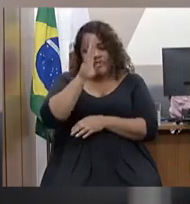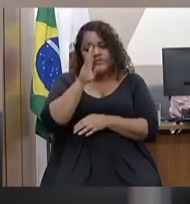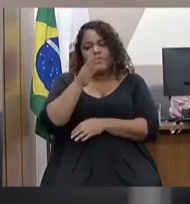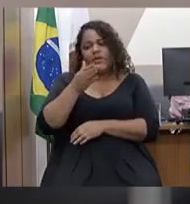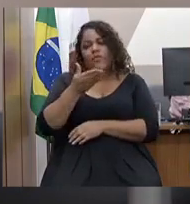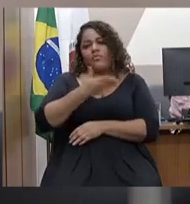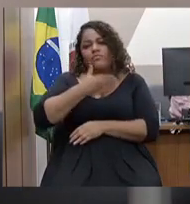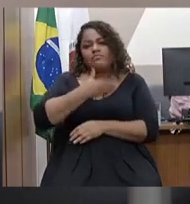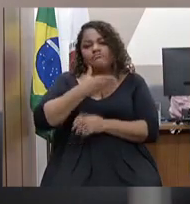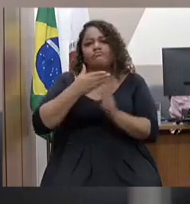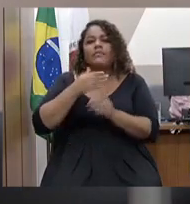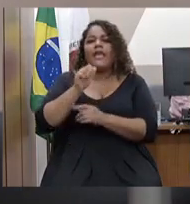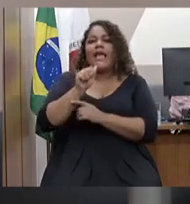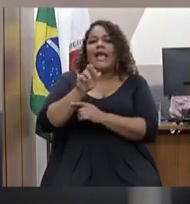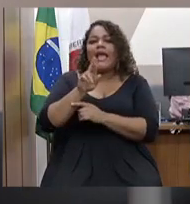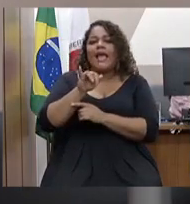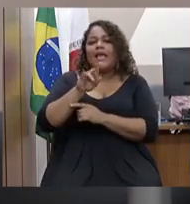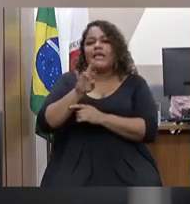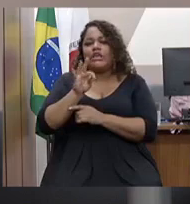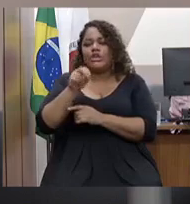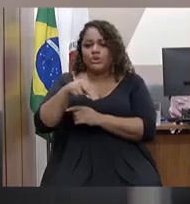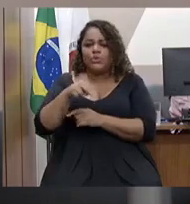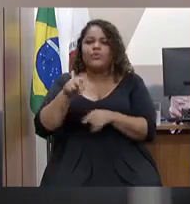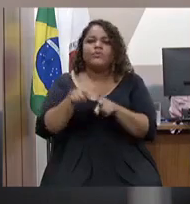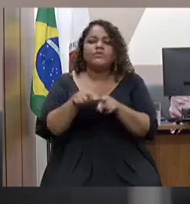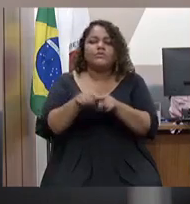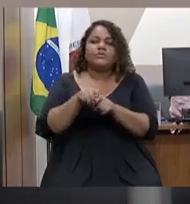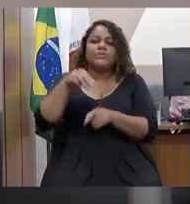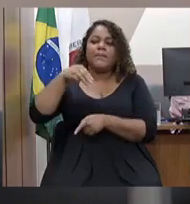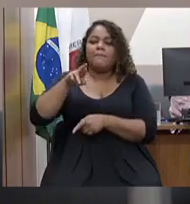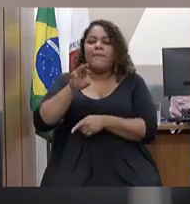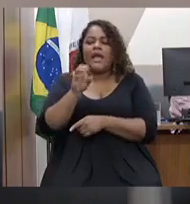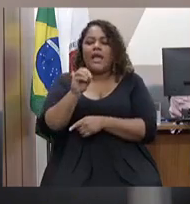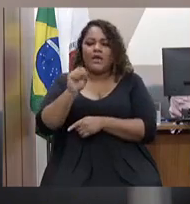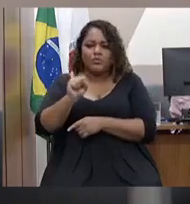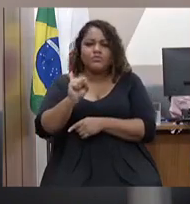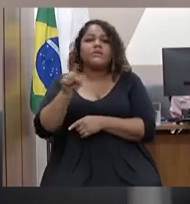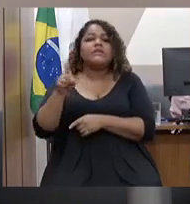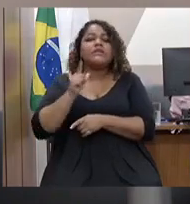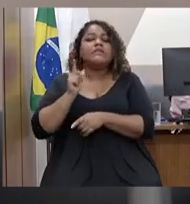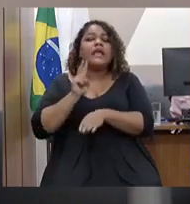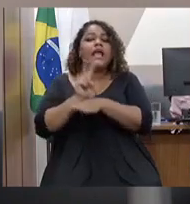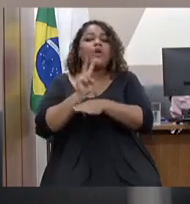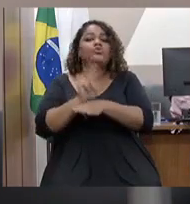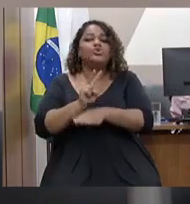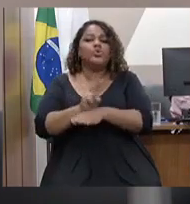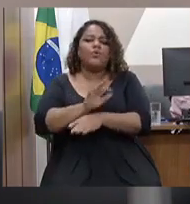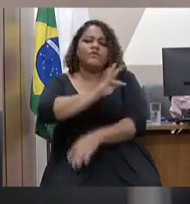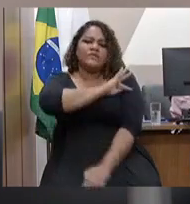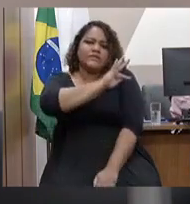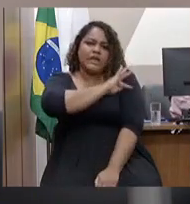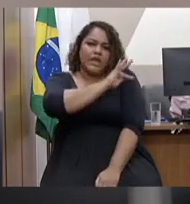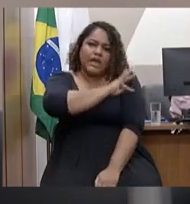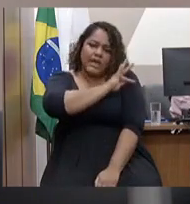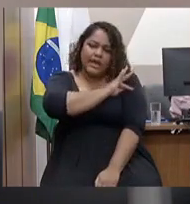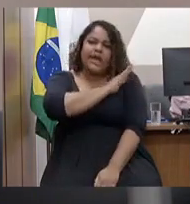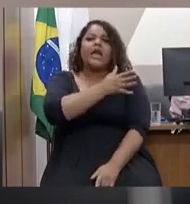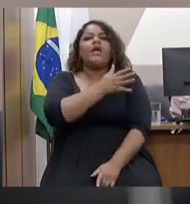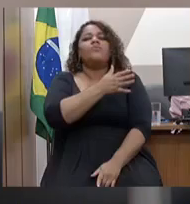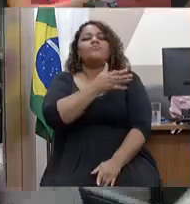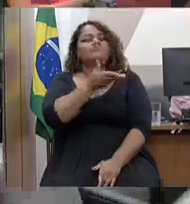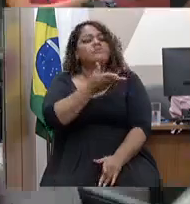e soldar meu companheiro Marcos dois auditores fiscais que tanto honra e que agora eu tenho a satisfação